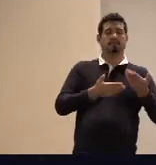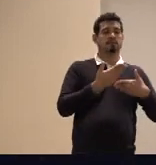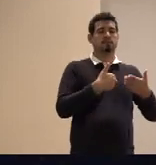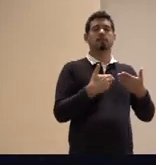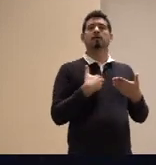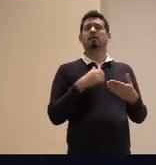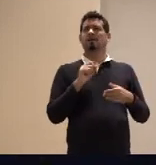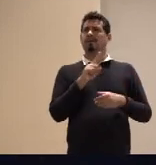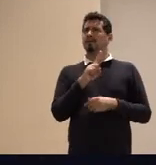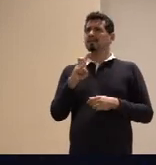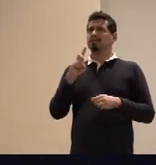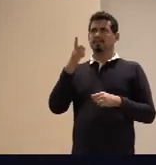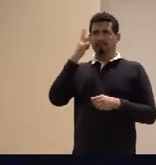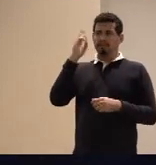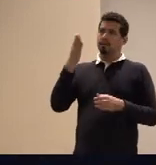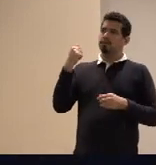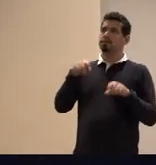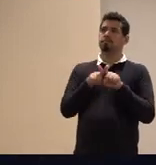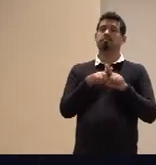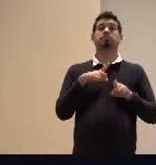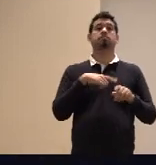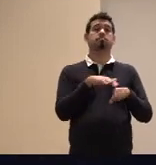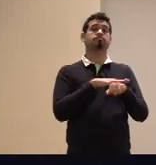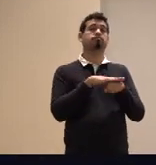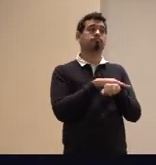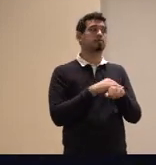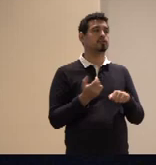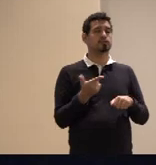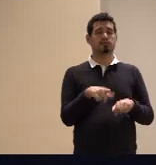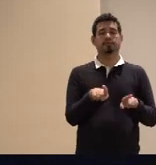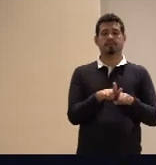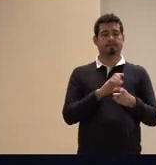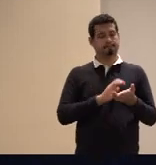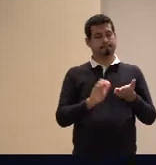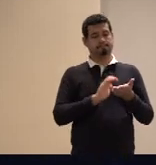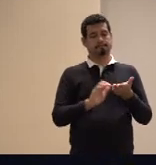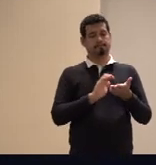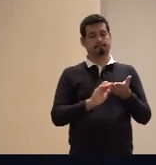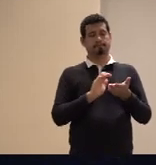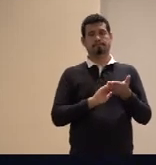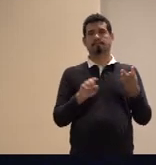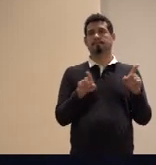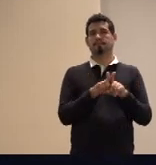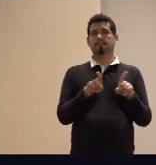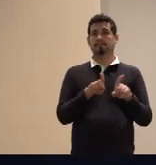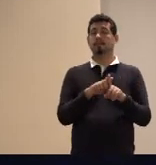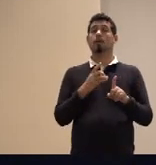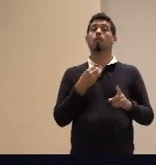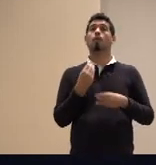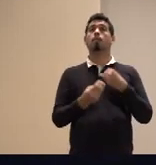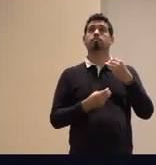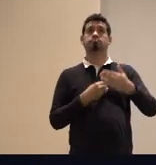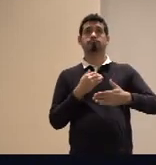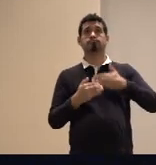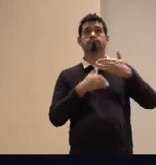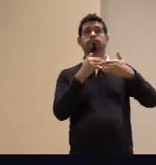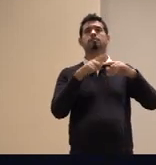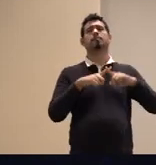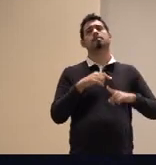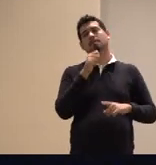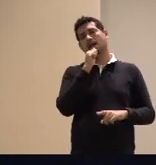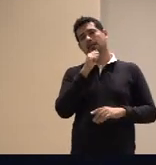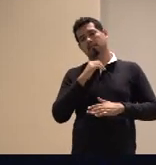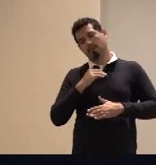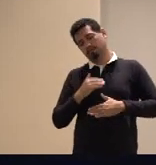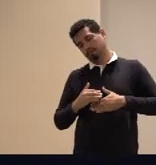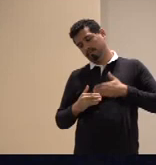faz uns 15 dias, eu acredito, que eu tive uma conversa novamente com a secretária para ver como estava o andamento e tal. Mas está indo